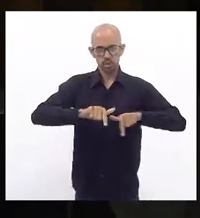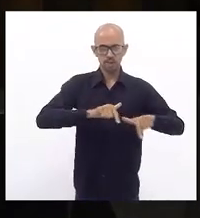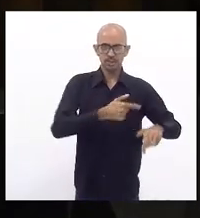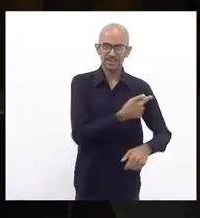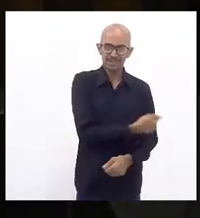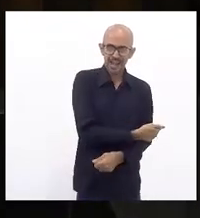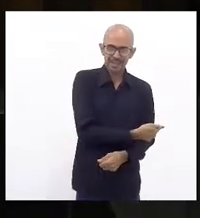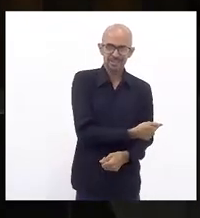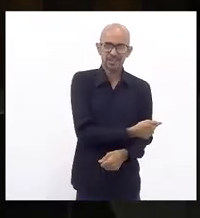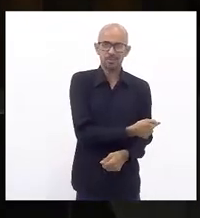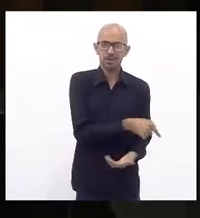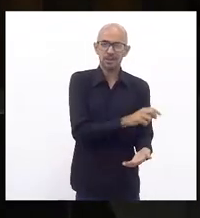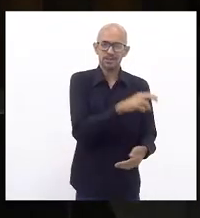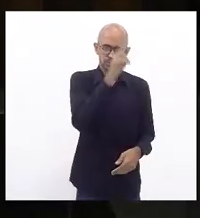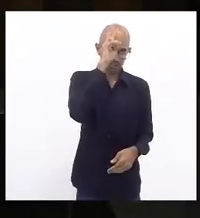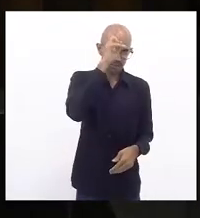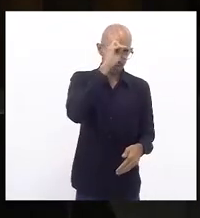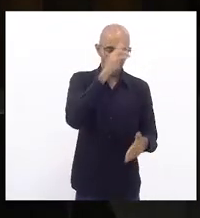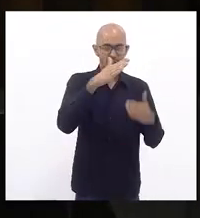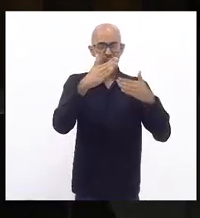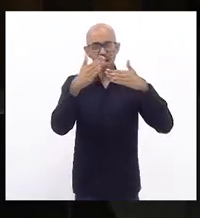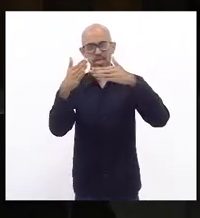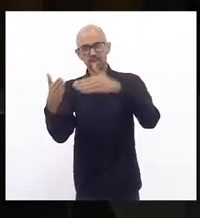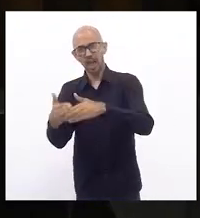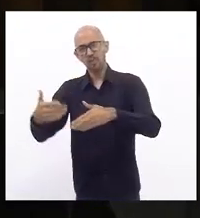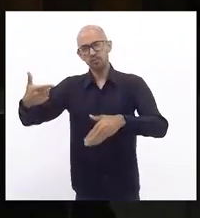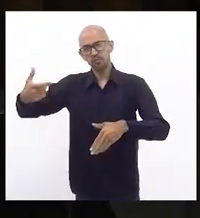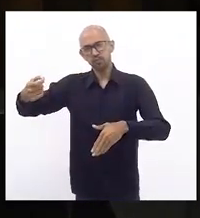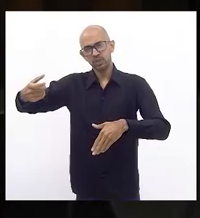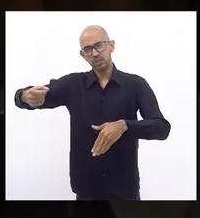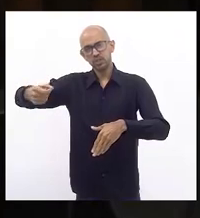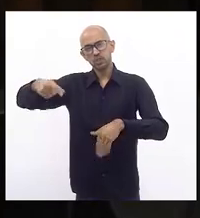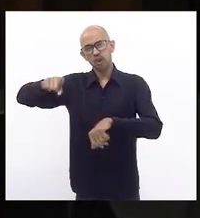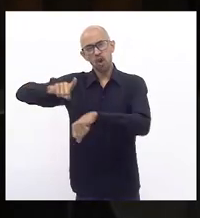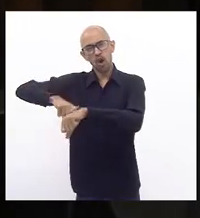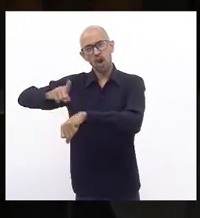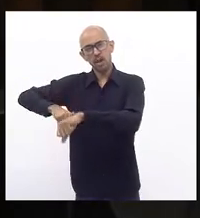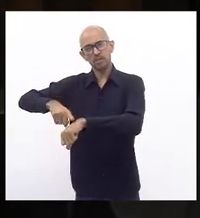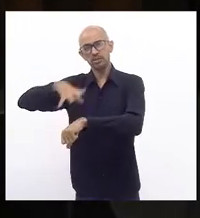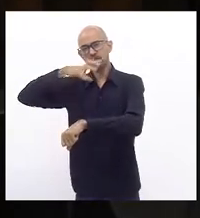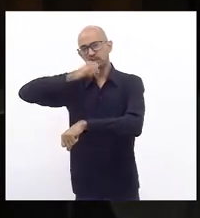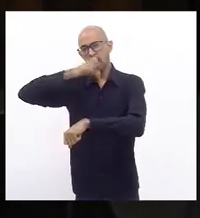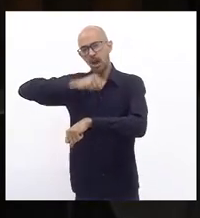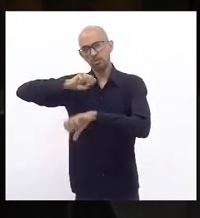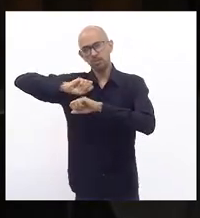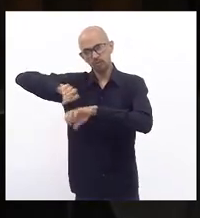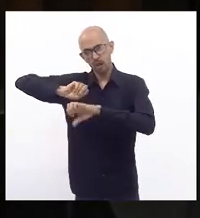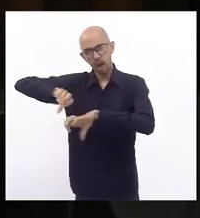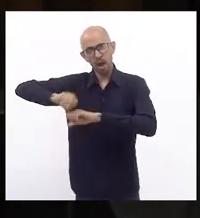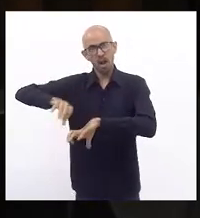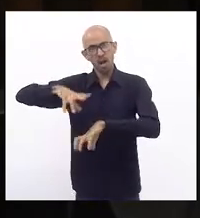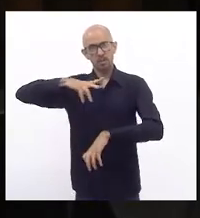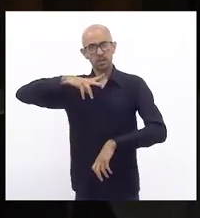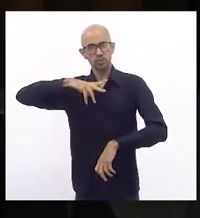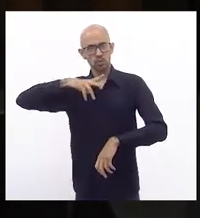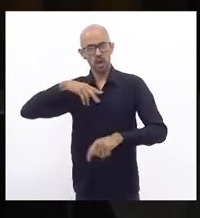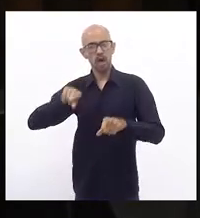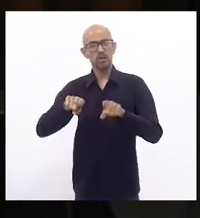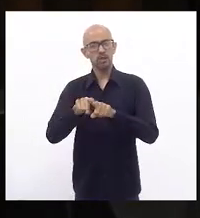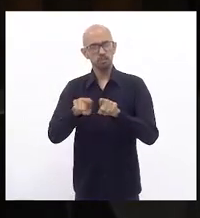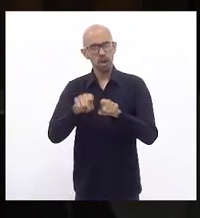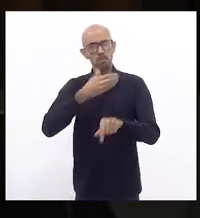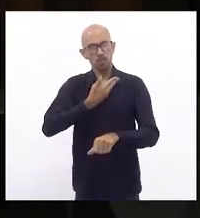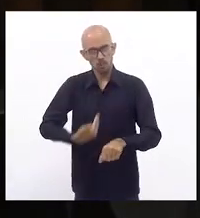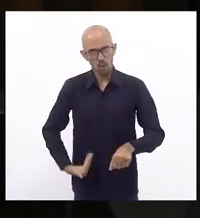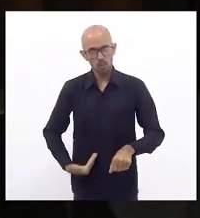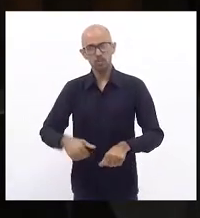segunda-feira até as 20 horas de sábado, dando aula em escolas particulares, em escolas públicas, em escolas